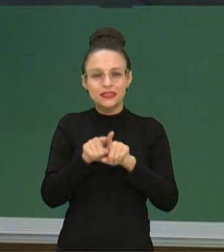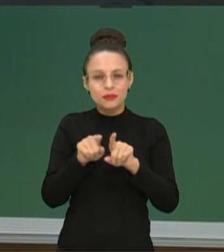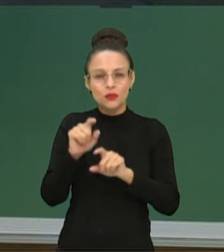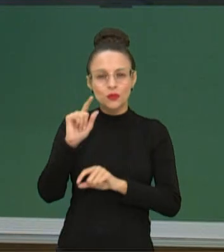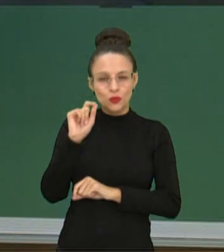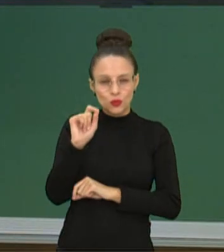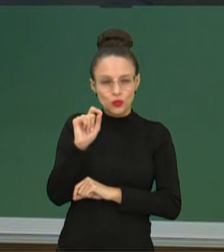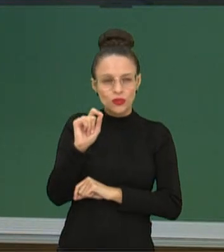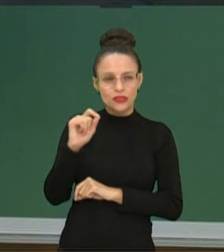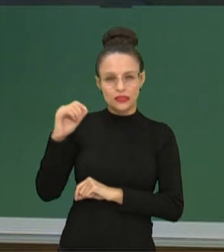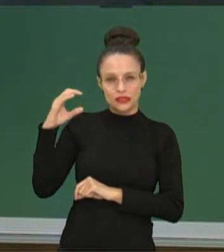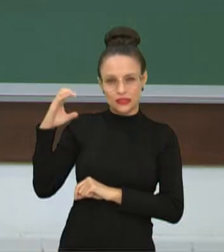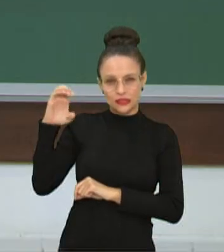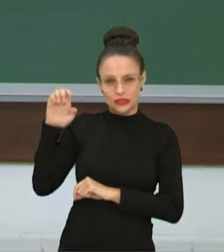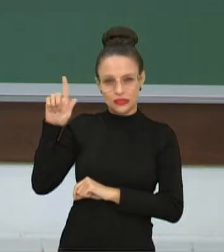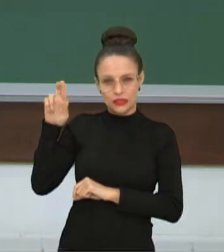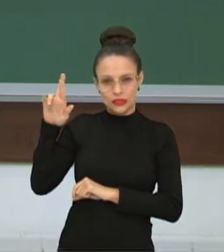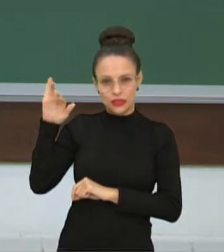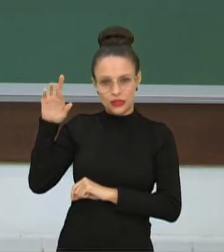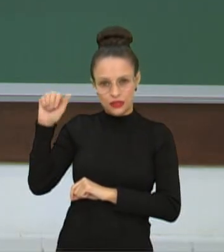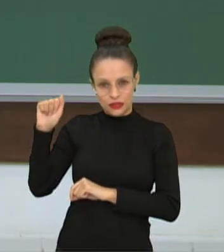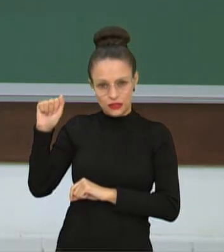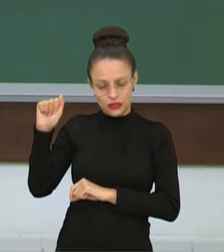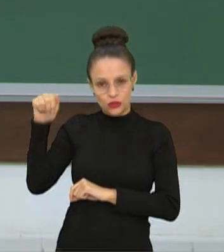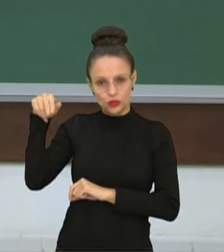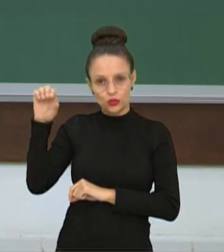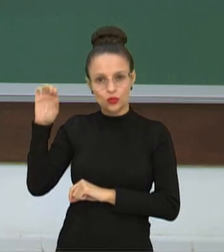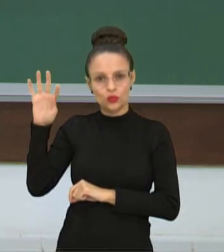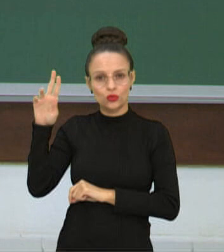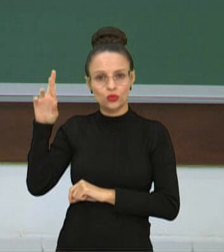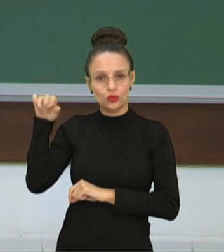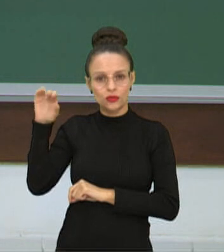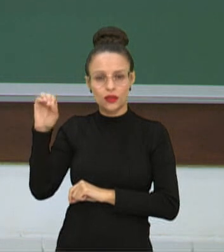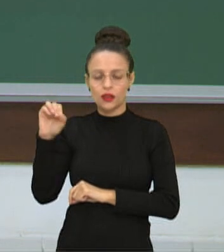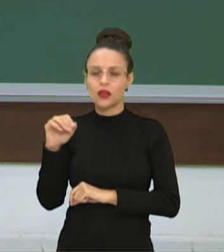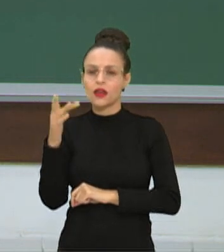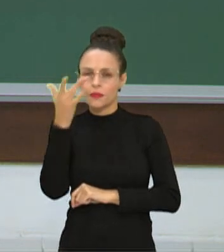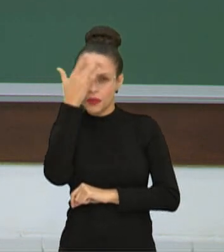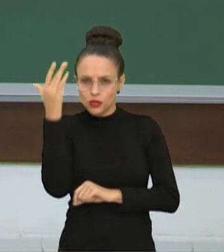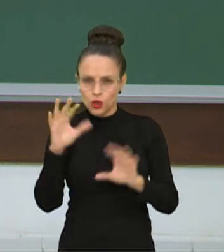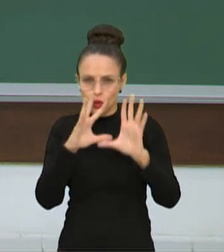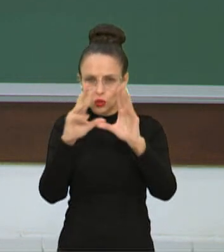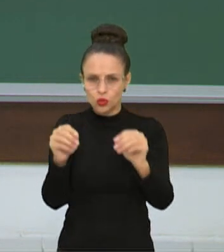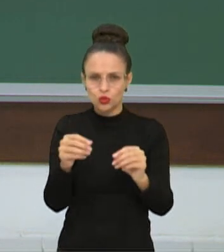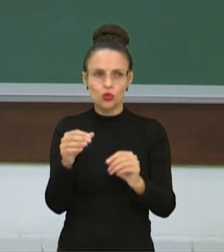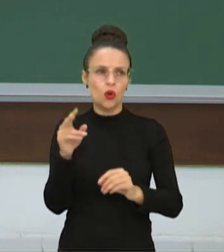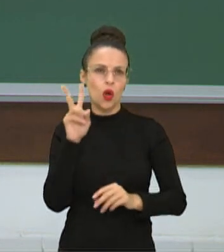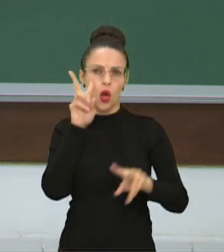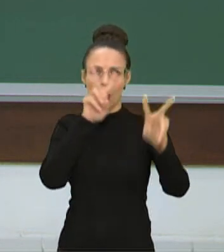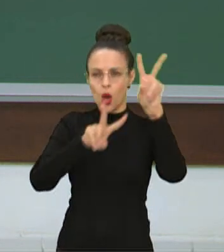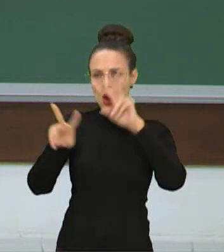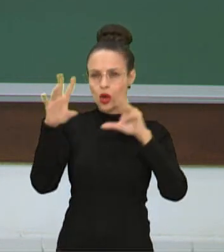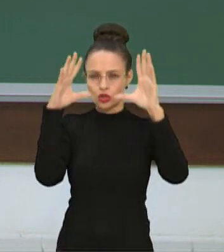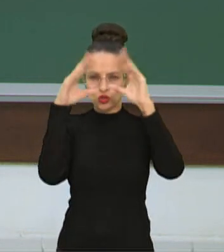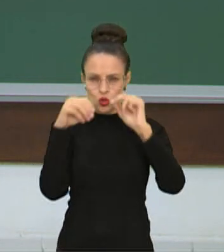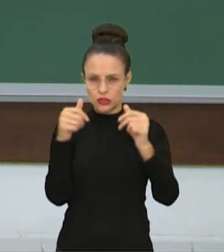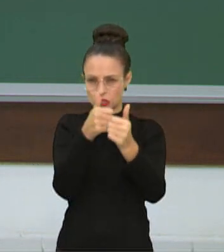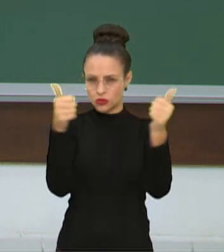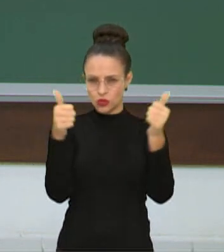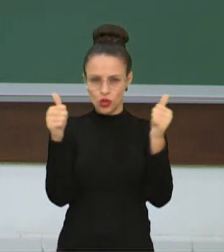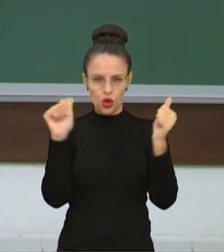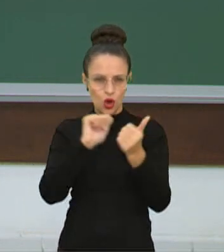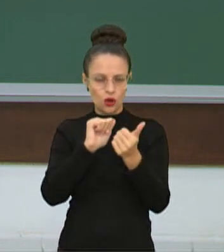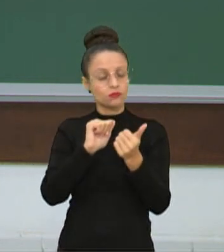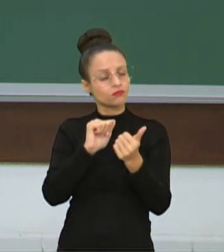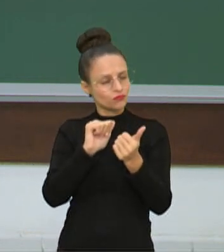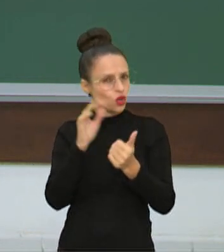noturna. Ninguém de nós tem uma visão ótima à noite, né? Nós somos seres diurnos, nossa visão é adaptada